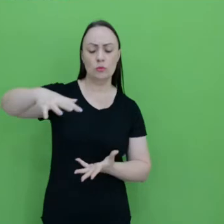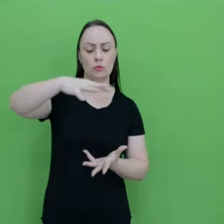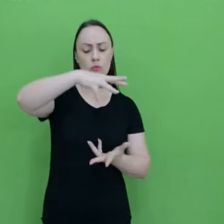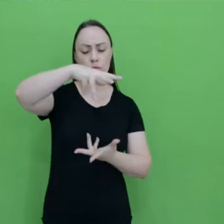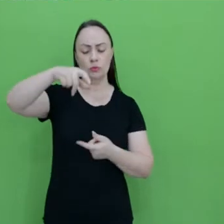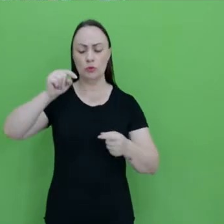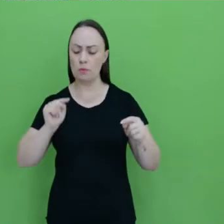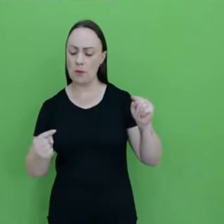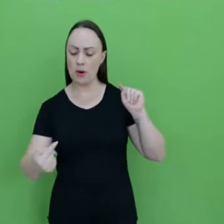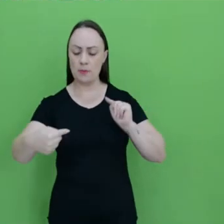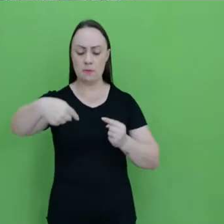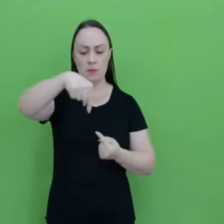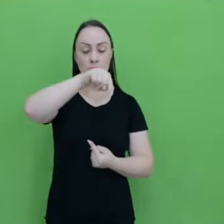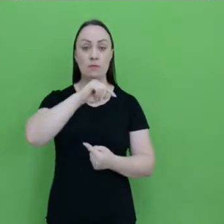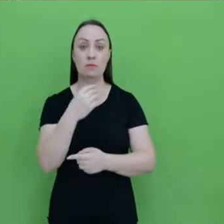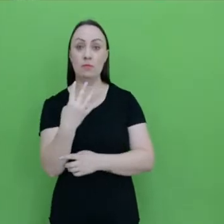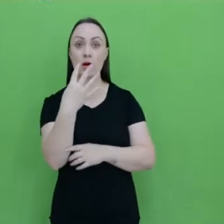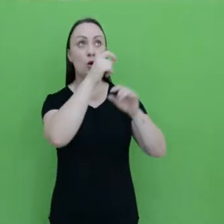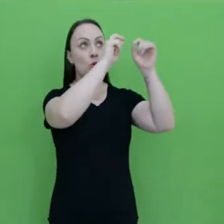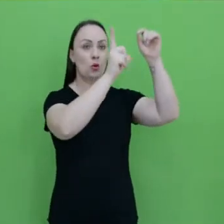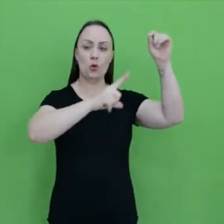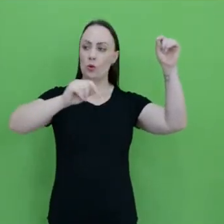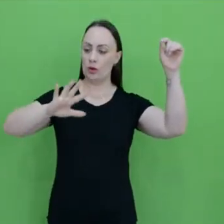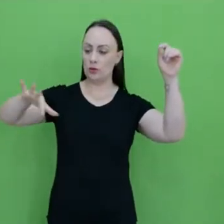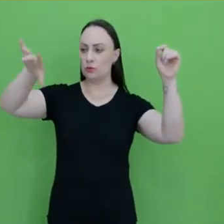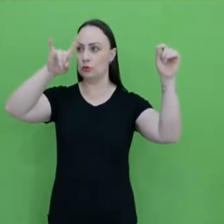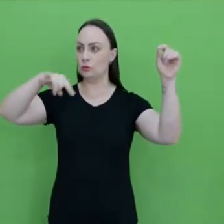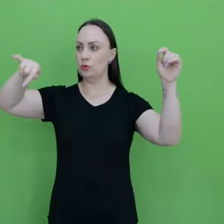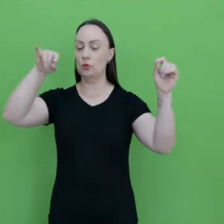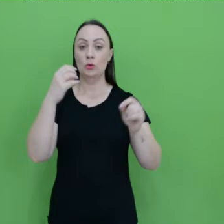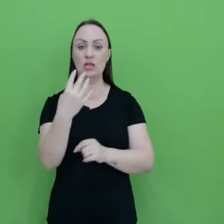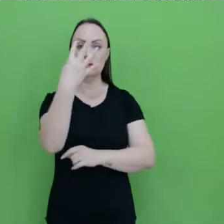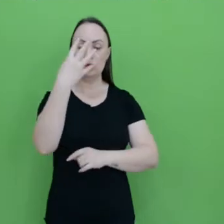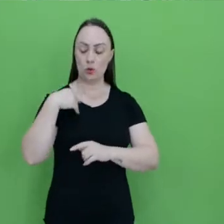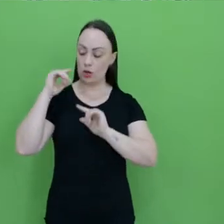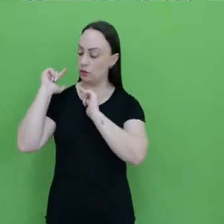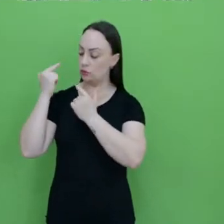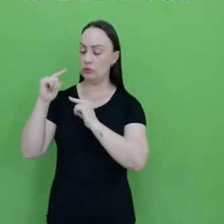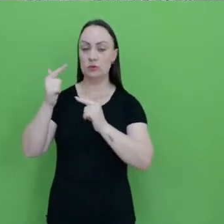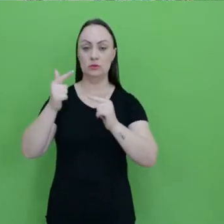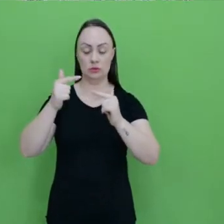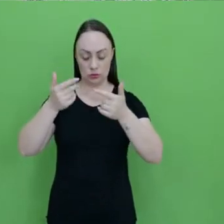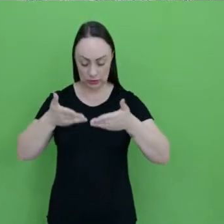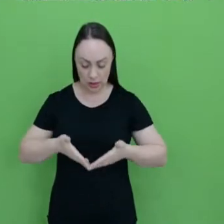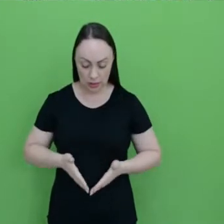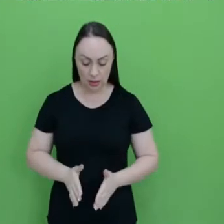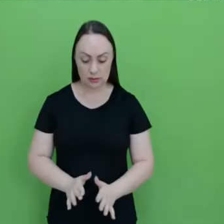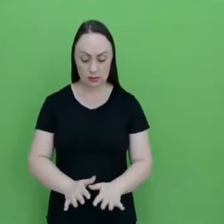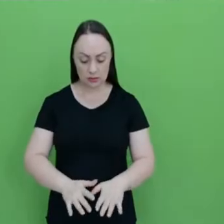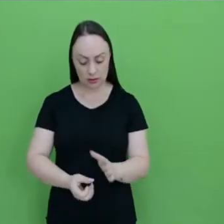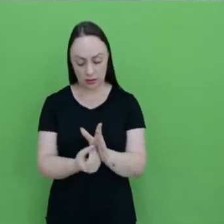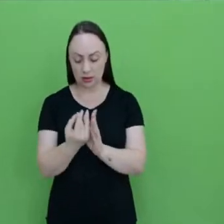ventos. São 4 luas, 4 ritos. Nasce, cresce,